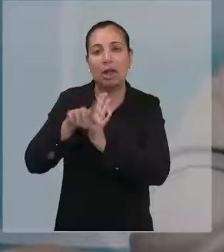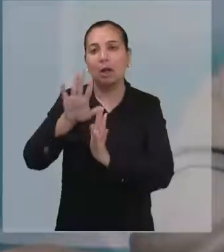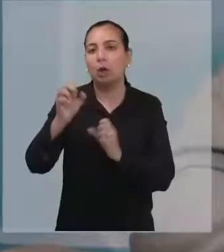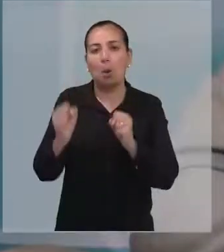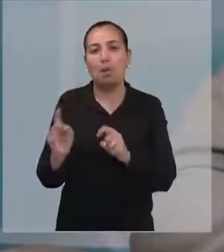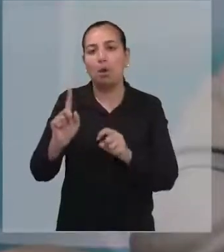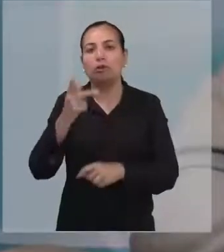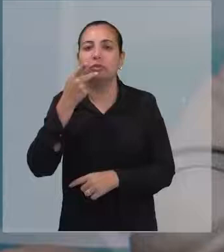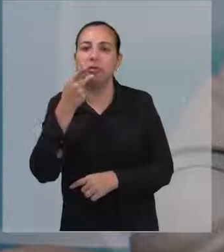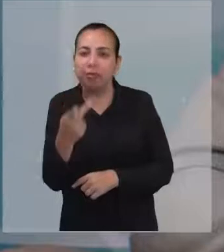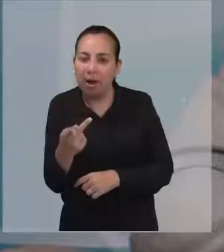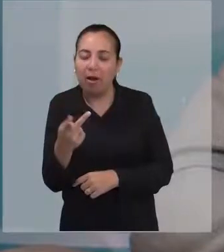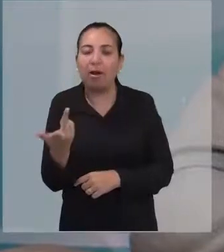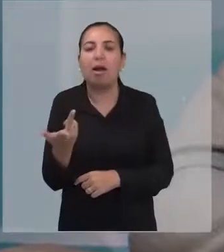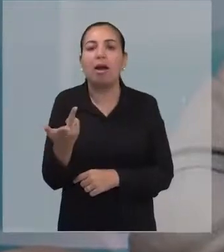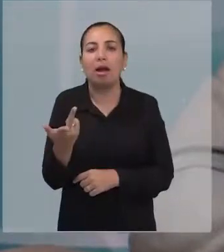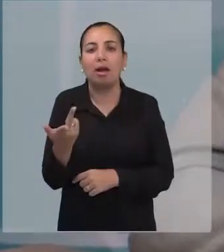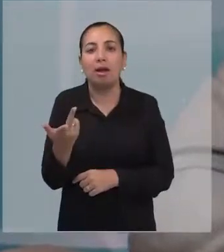alguém seja